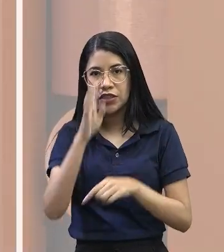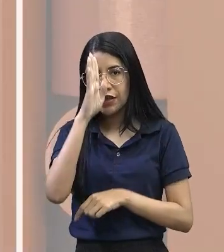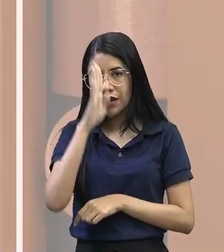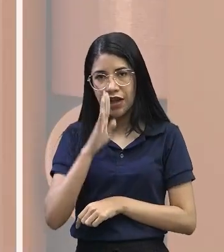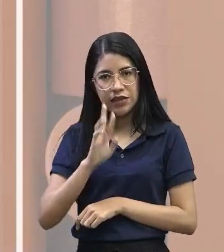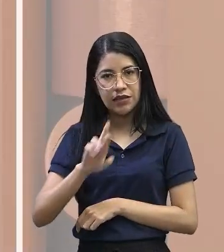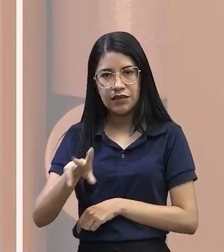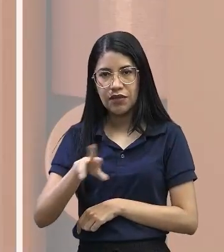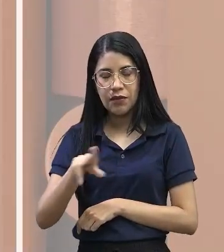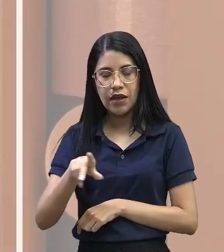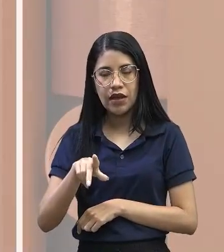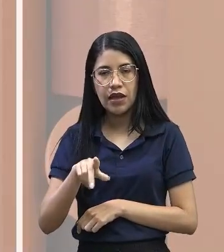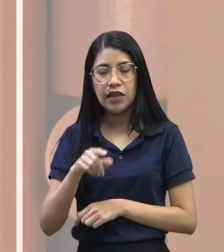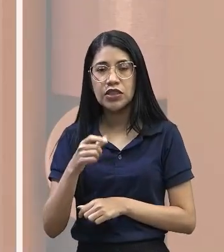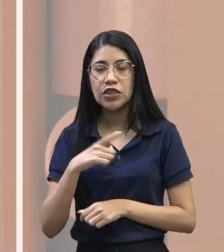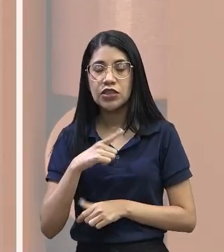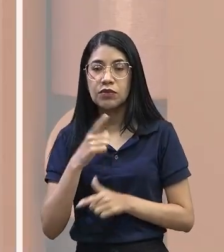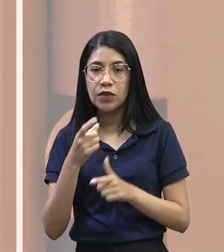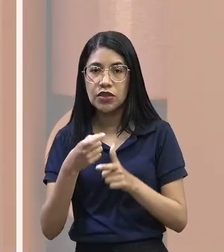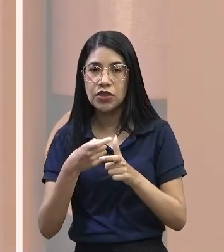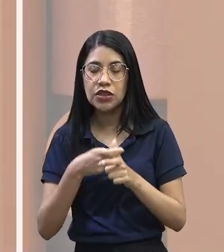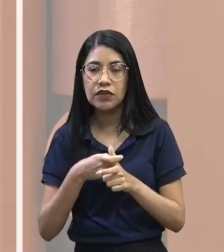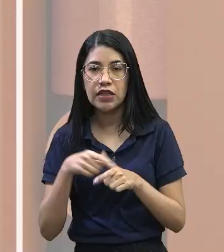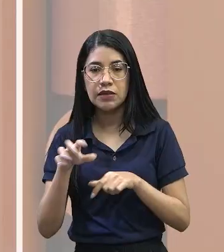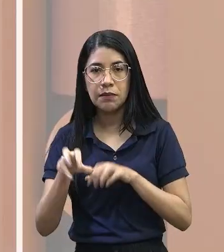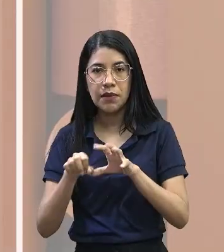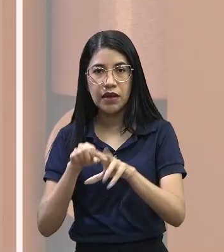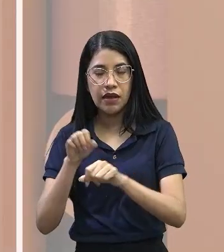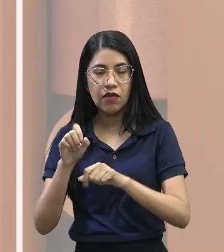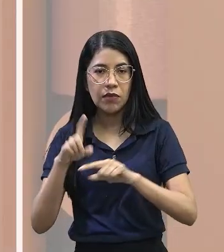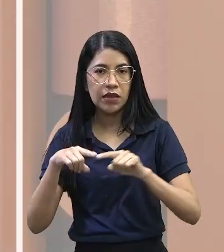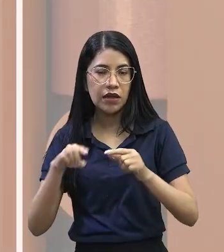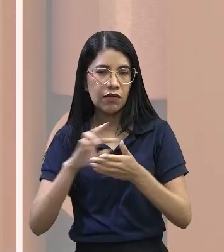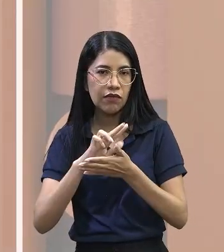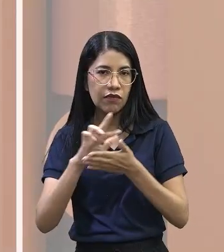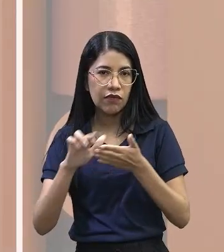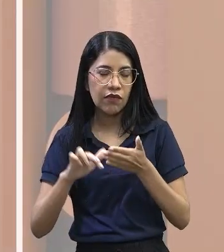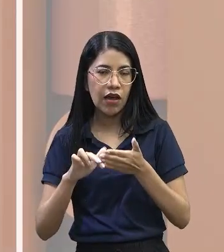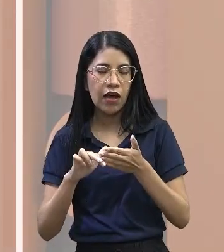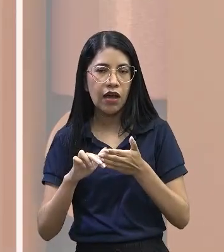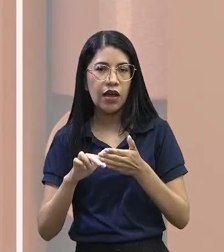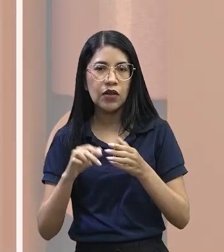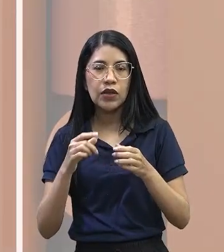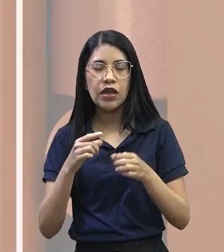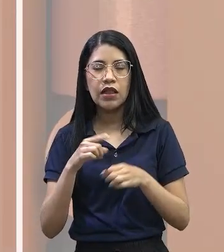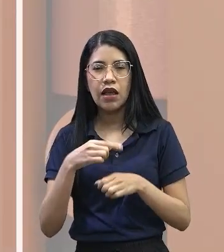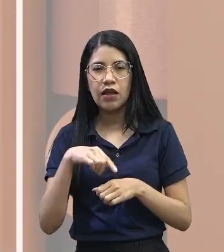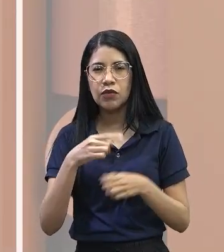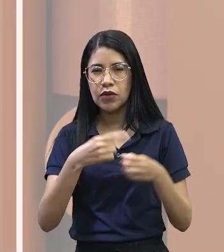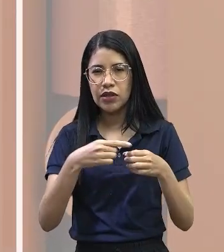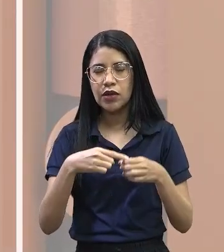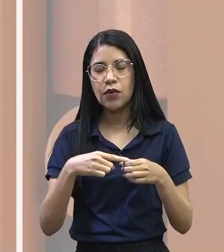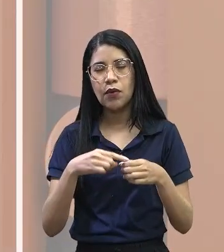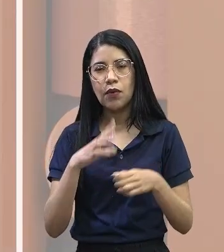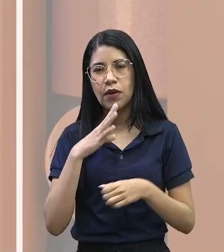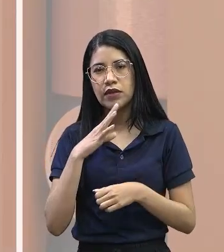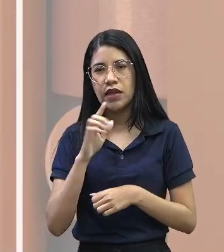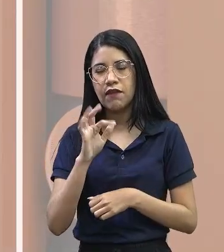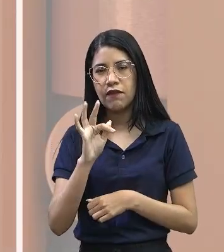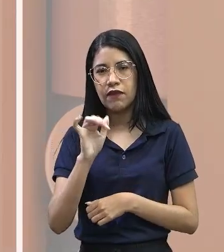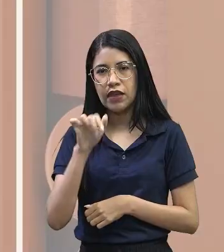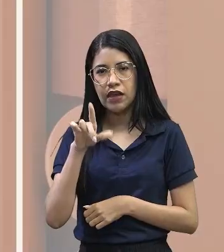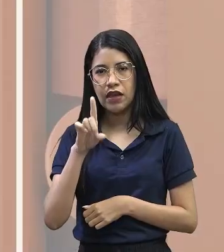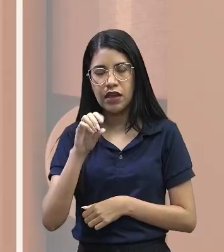gente. Eles contraíram a dívida, pegavam, como a gente conhece nos interiores, fiado. Inclusive, o termo fiado vem